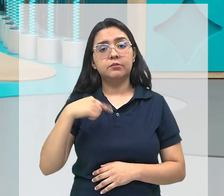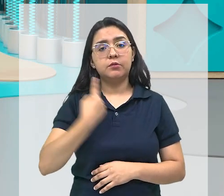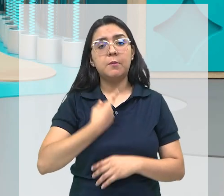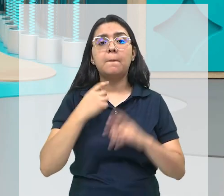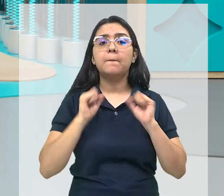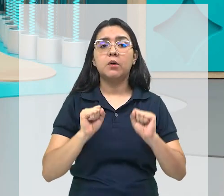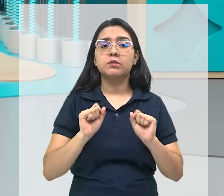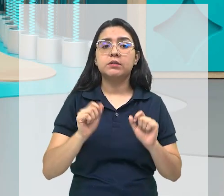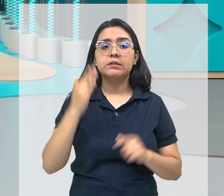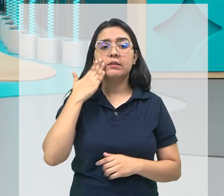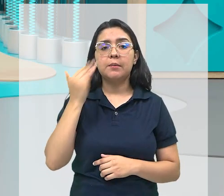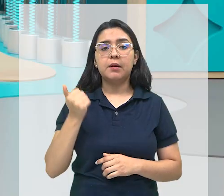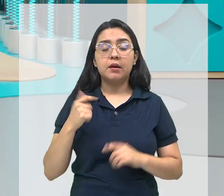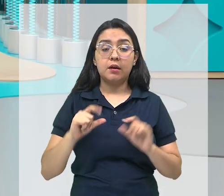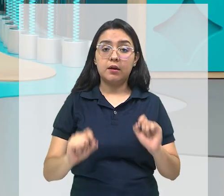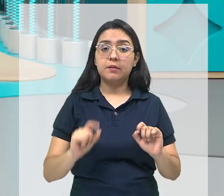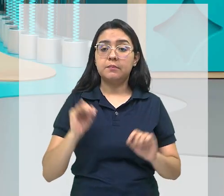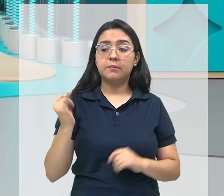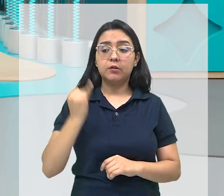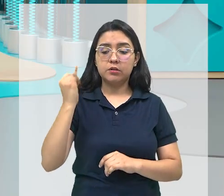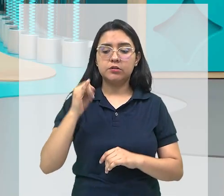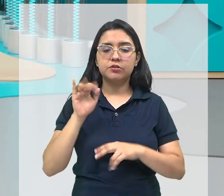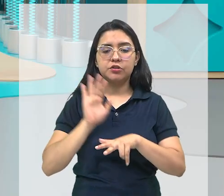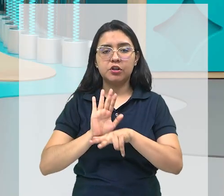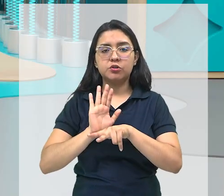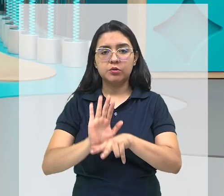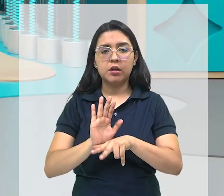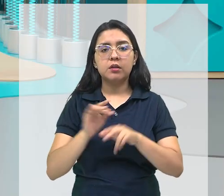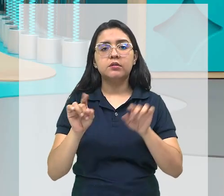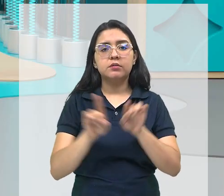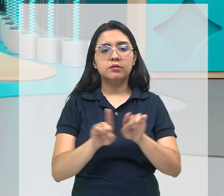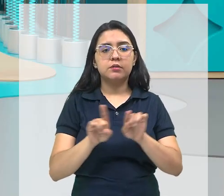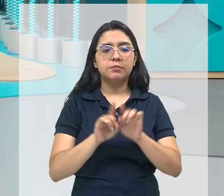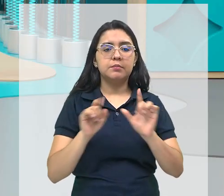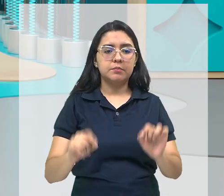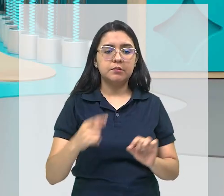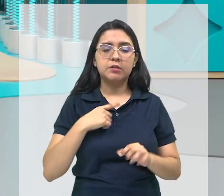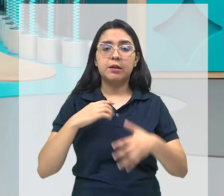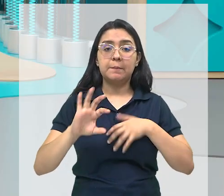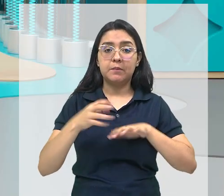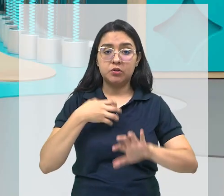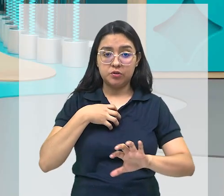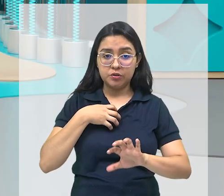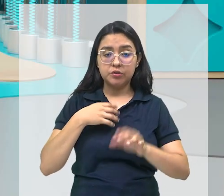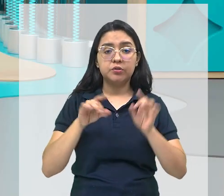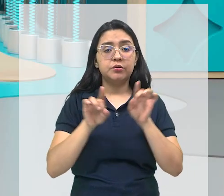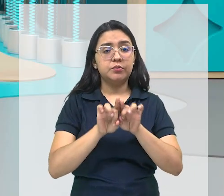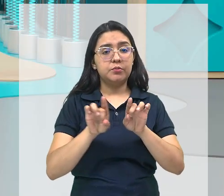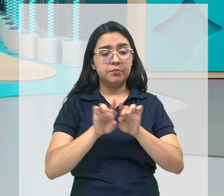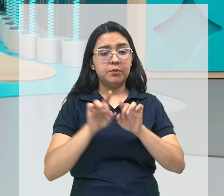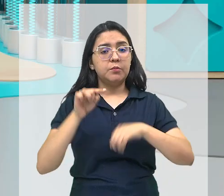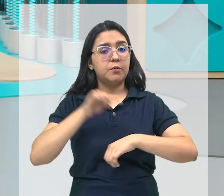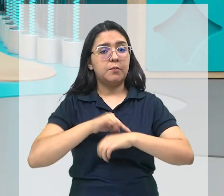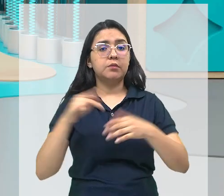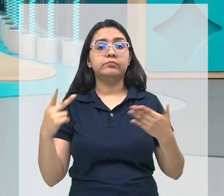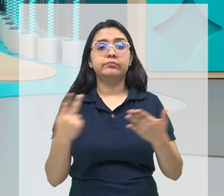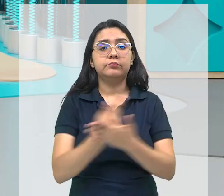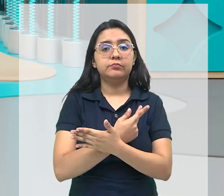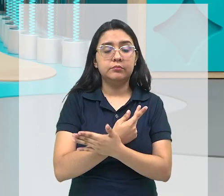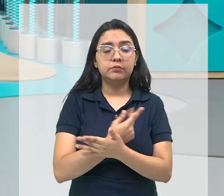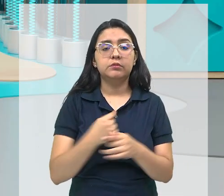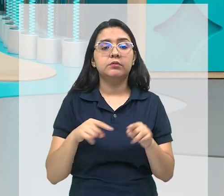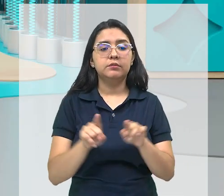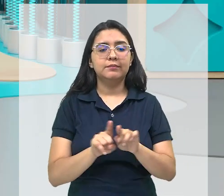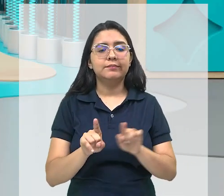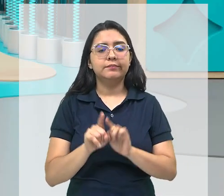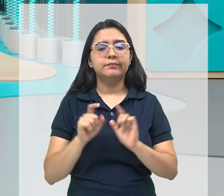possa saber a importância do ajudar, a importância de ter empatia com o outro e de